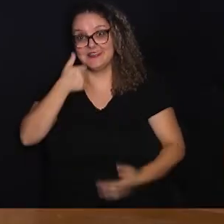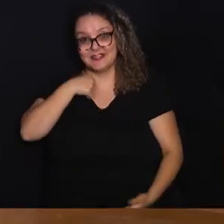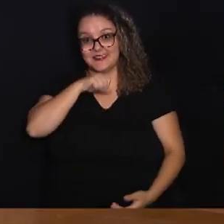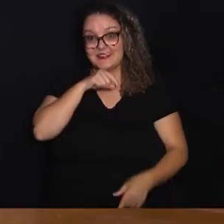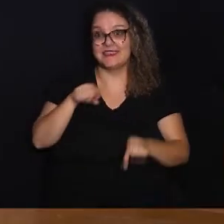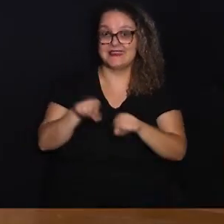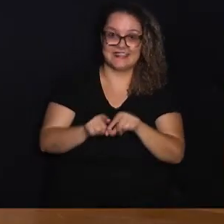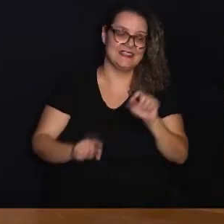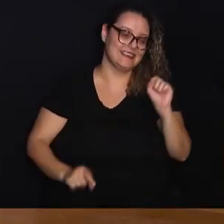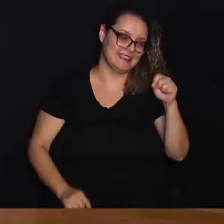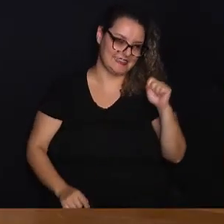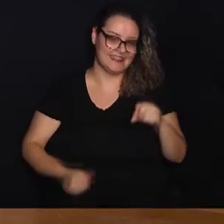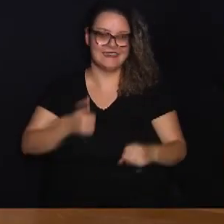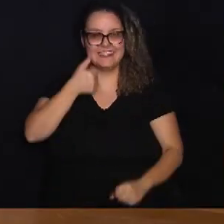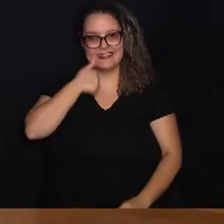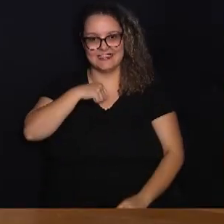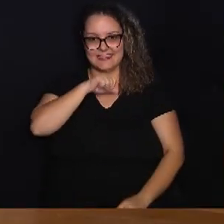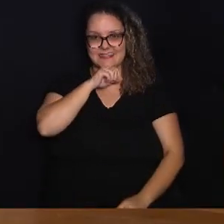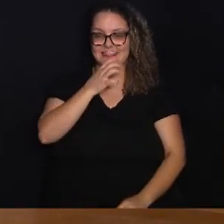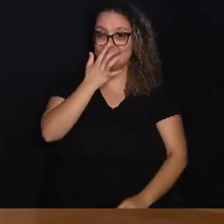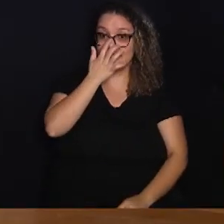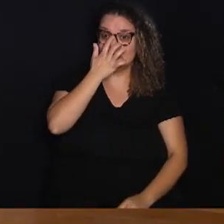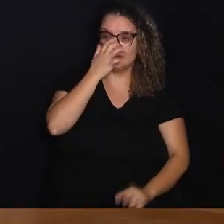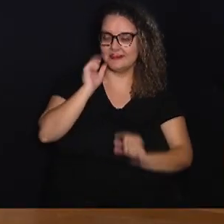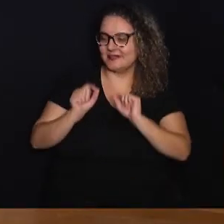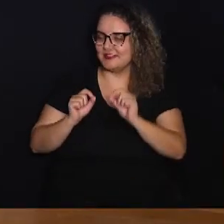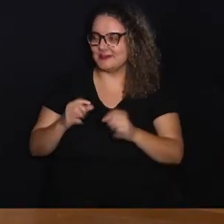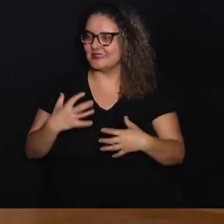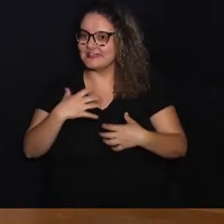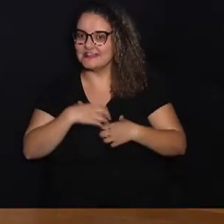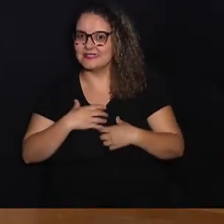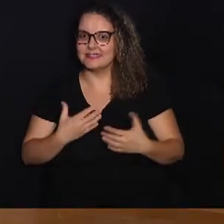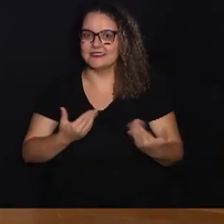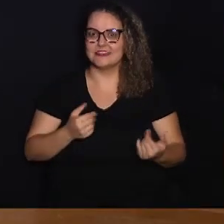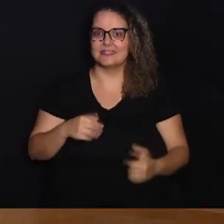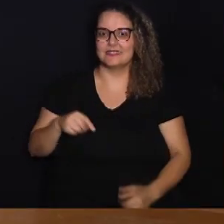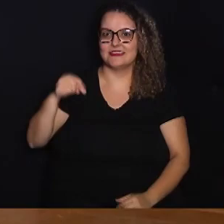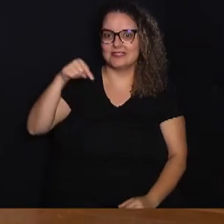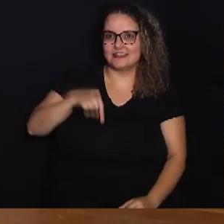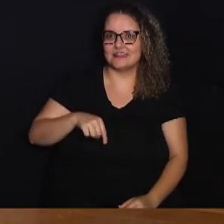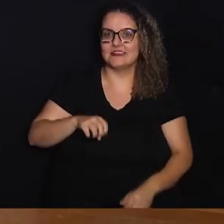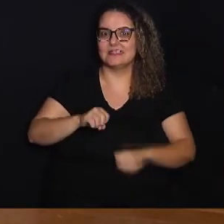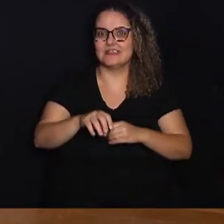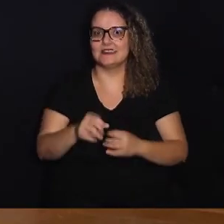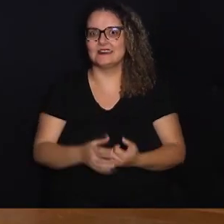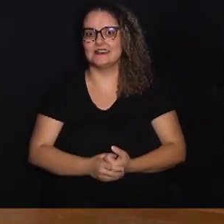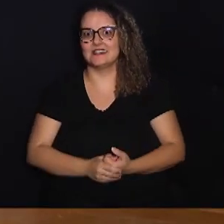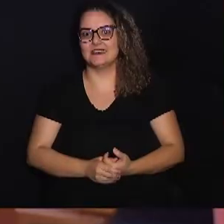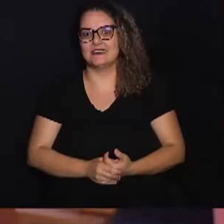né? Sim, como mãe. E o que você sente nesses jovens que passam por esse ensino?